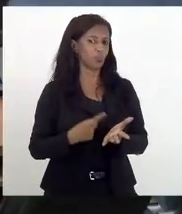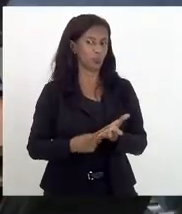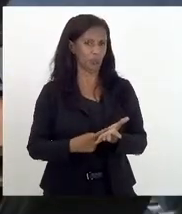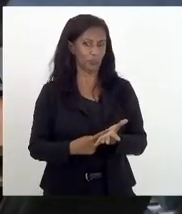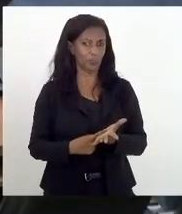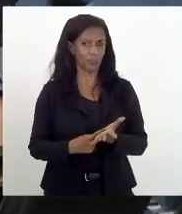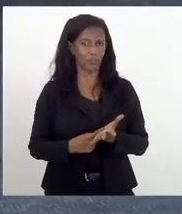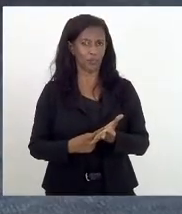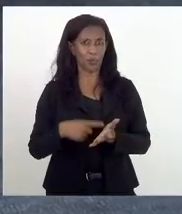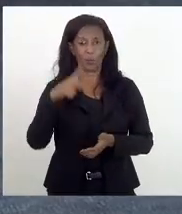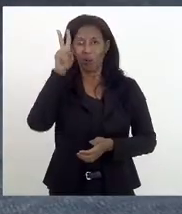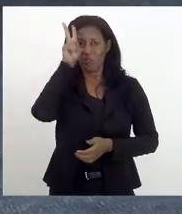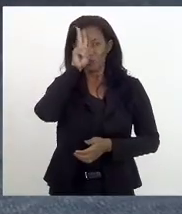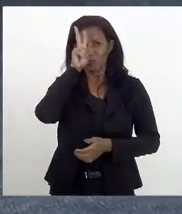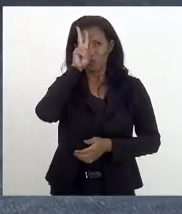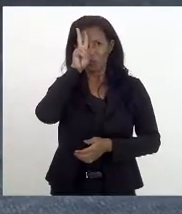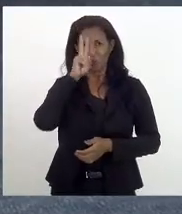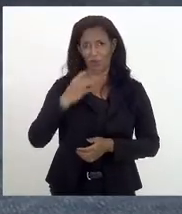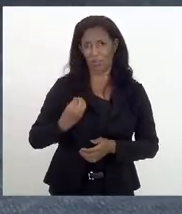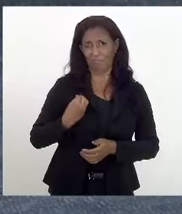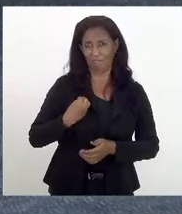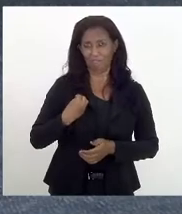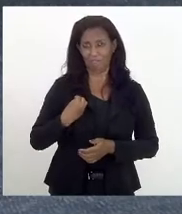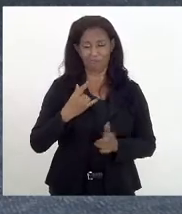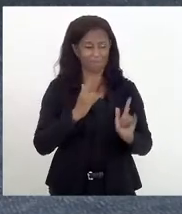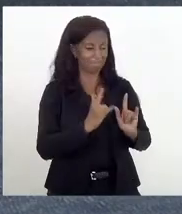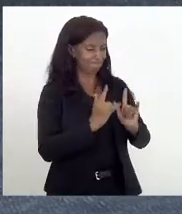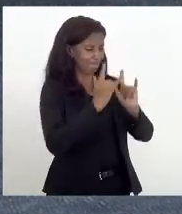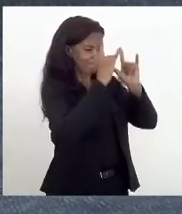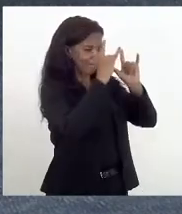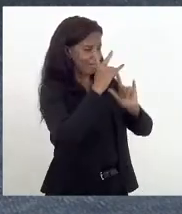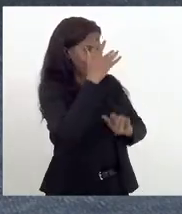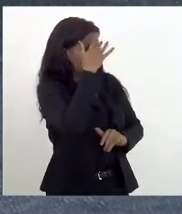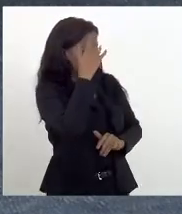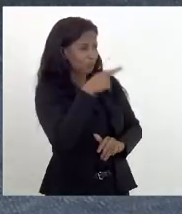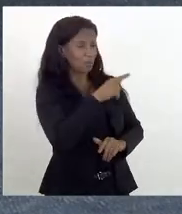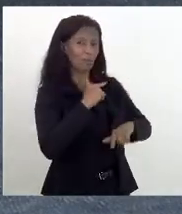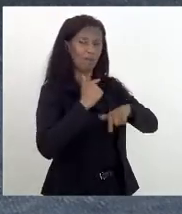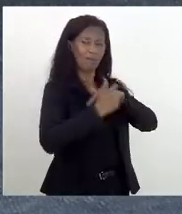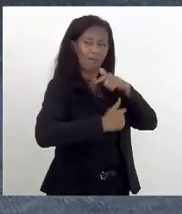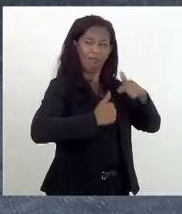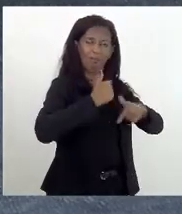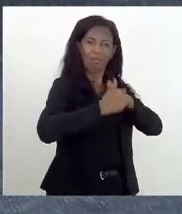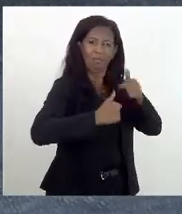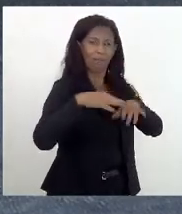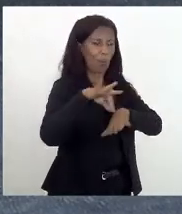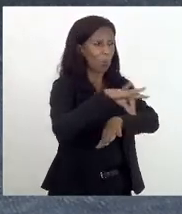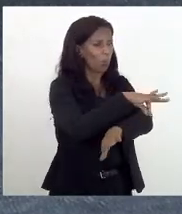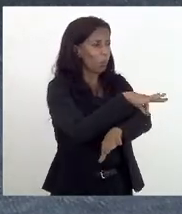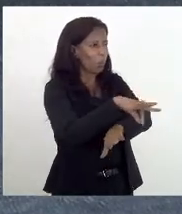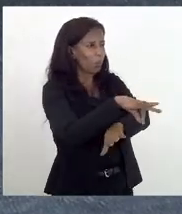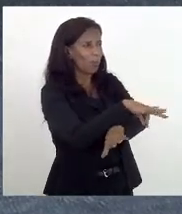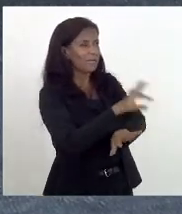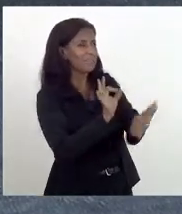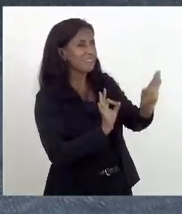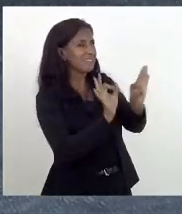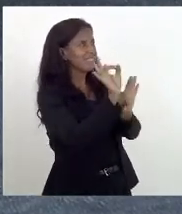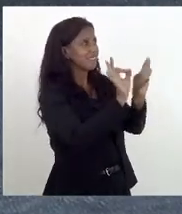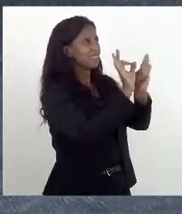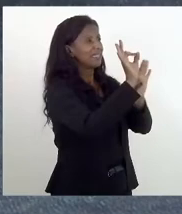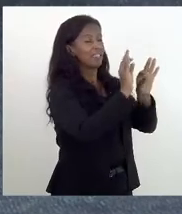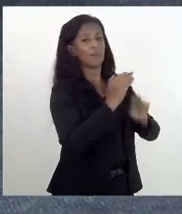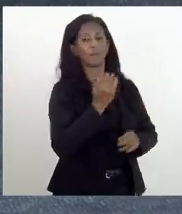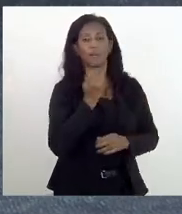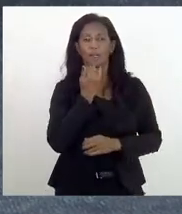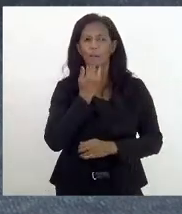compromisso com a história da o prédio das pessoas que trabalhavam naquela construção mas eu quero